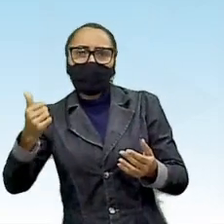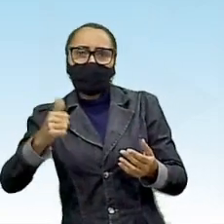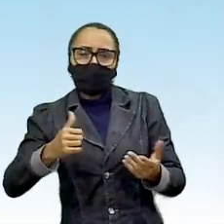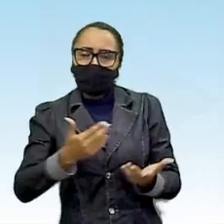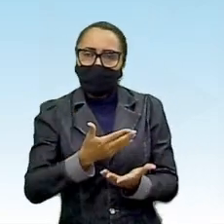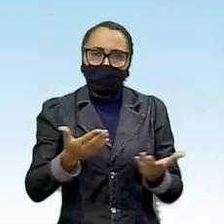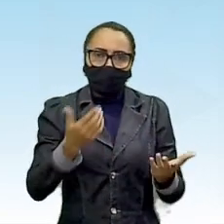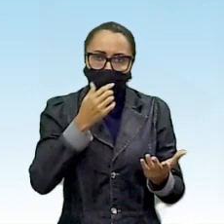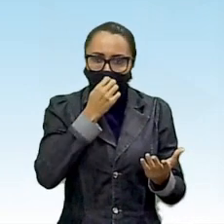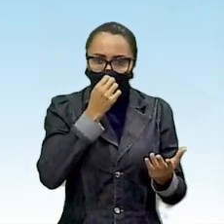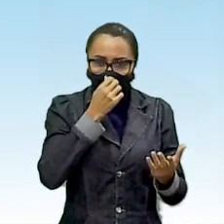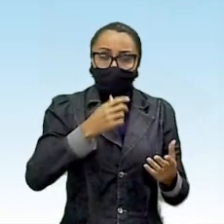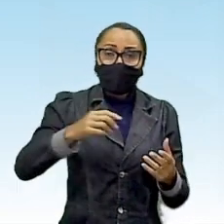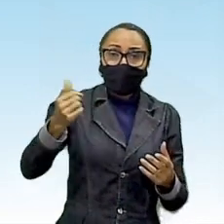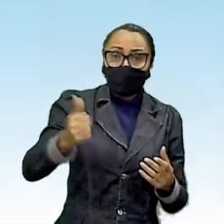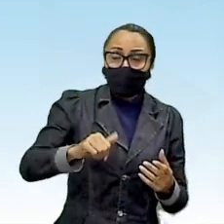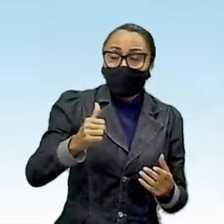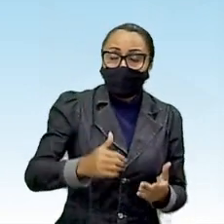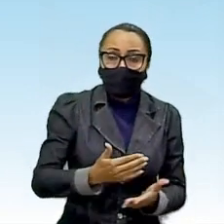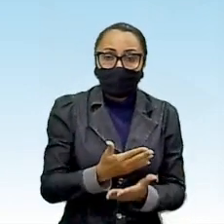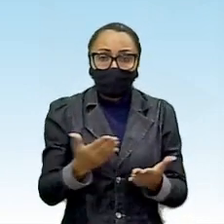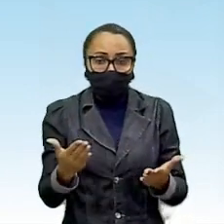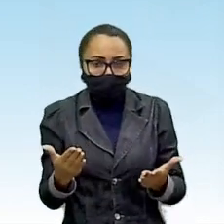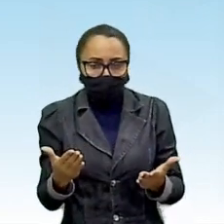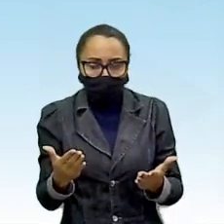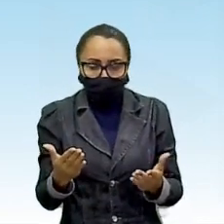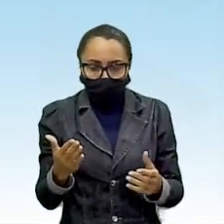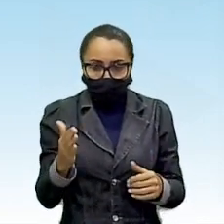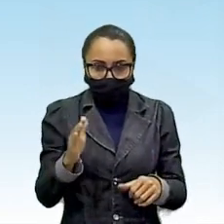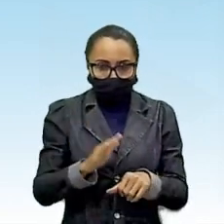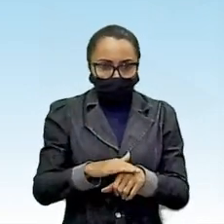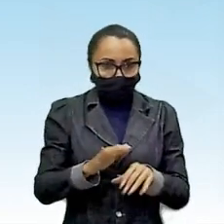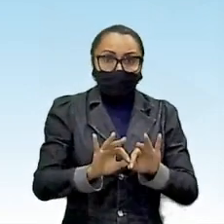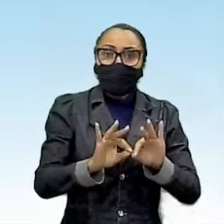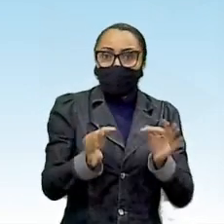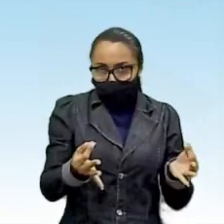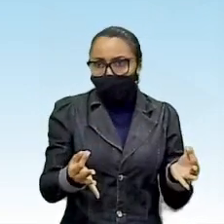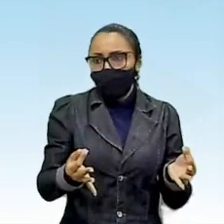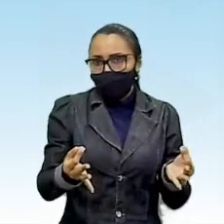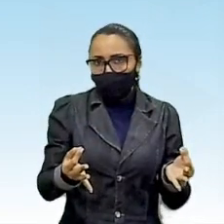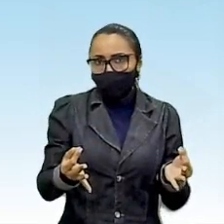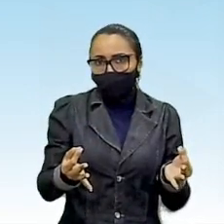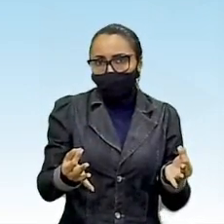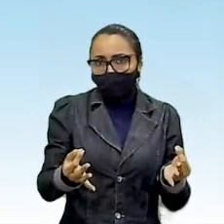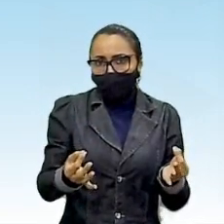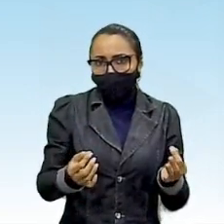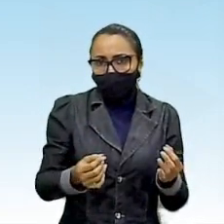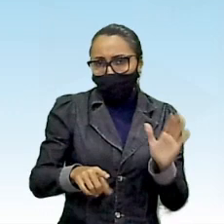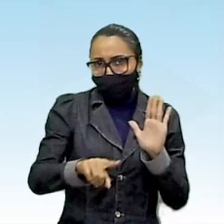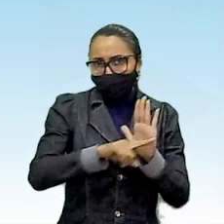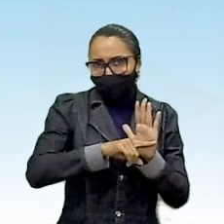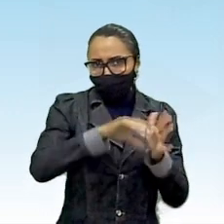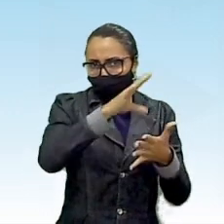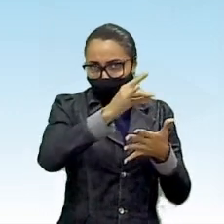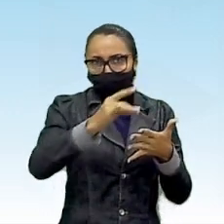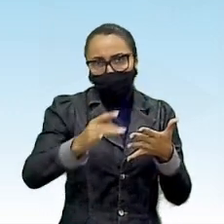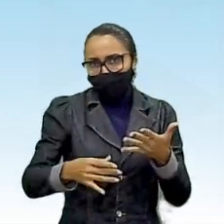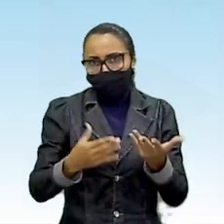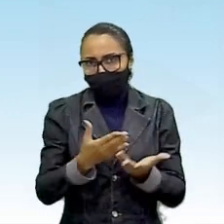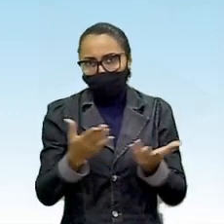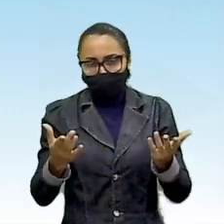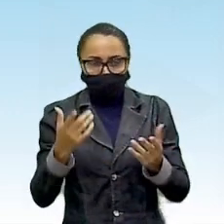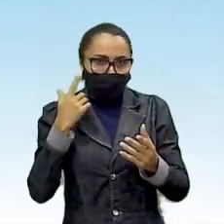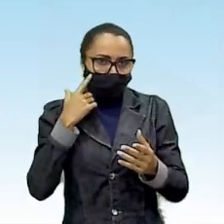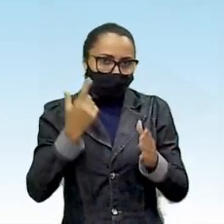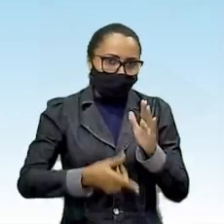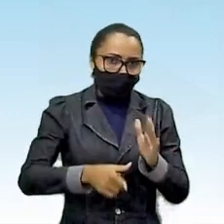preliminar? É uma avaliação mais simples, né? Menos detalhada, antes de se